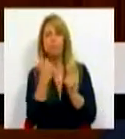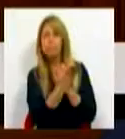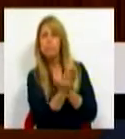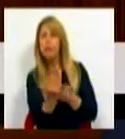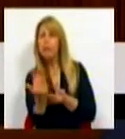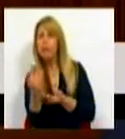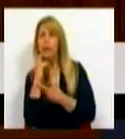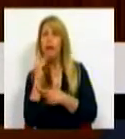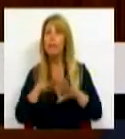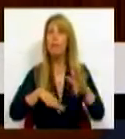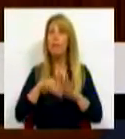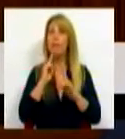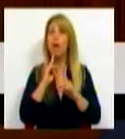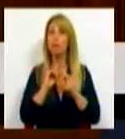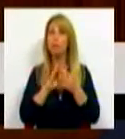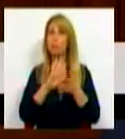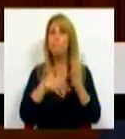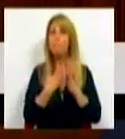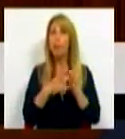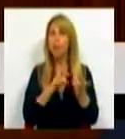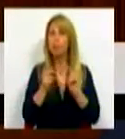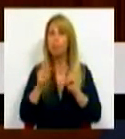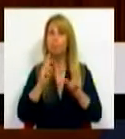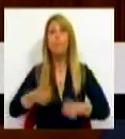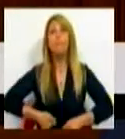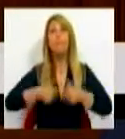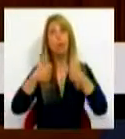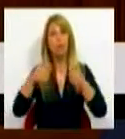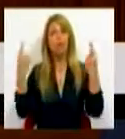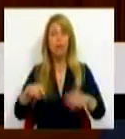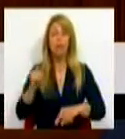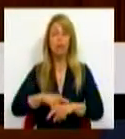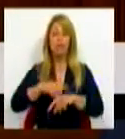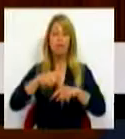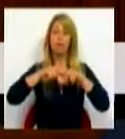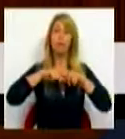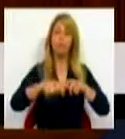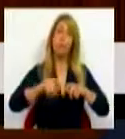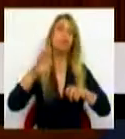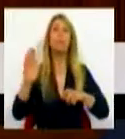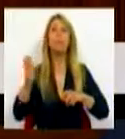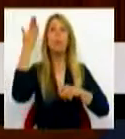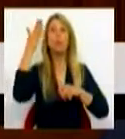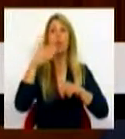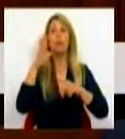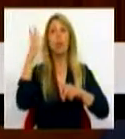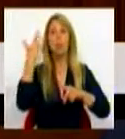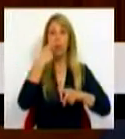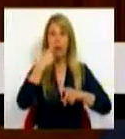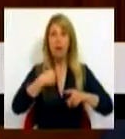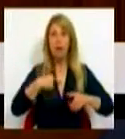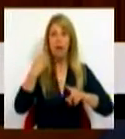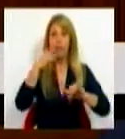plano de melhoria, tiveram ao longo do tempo uma prioridade para as deficiências de risco elevado,